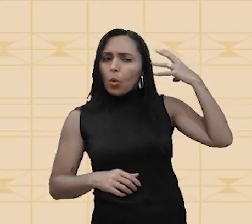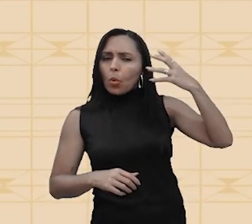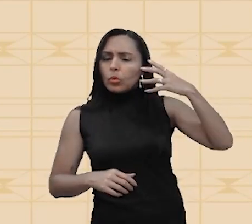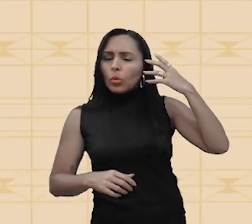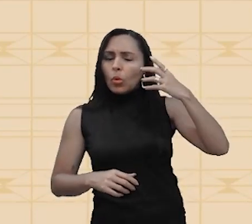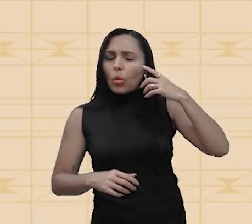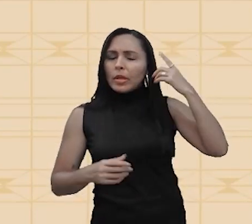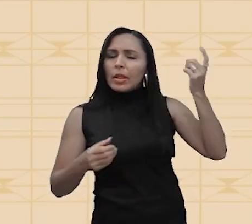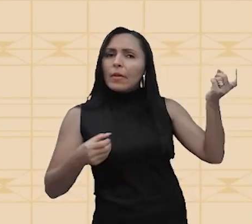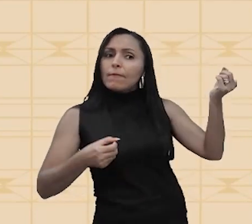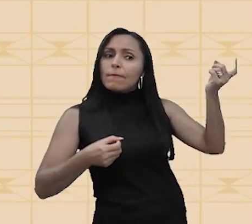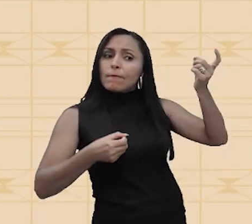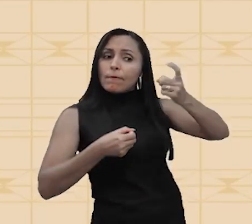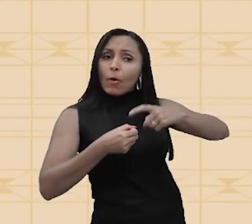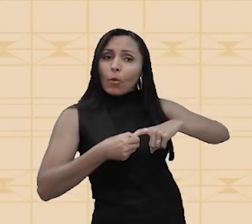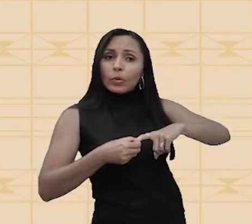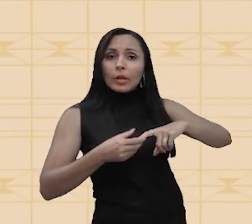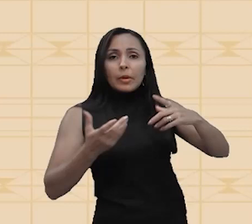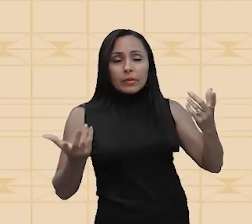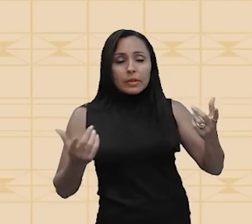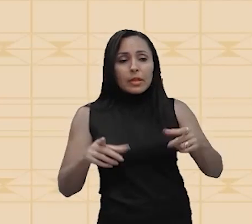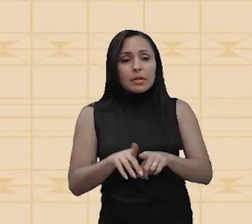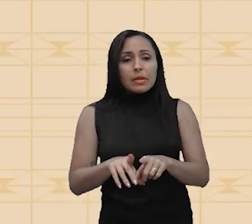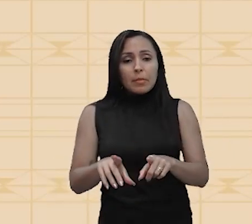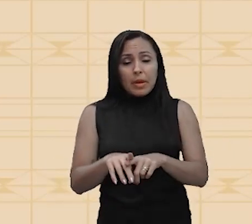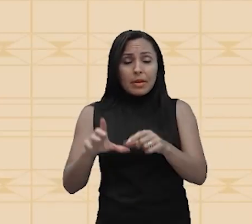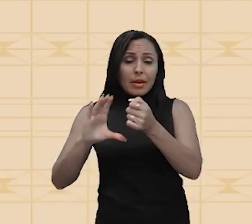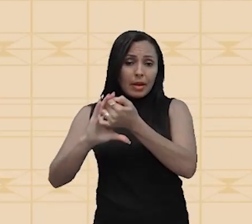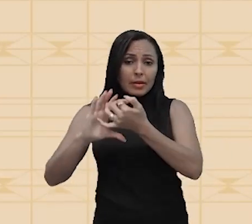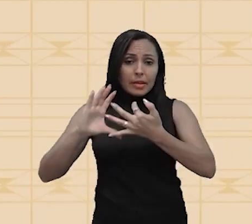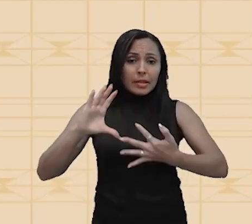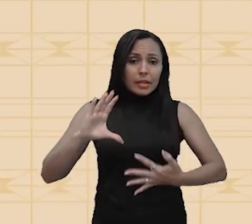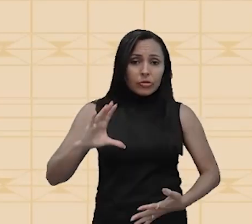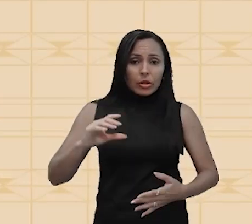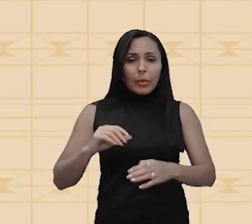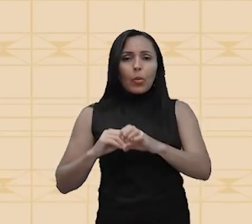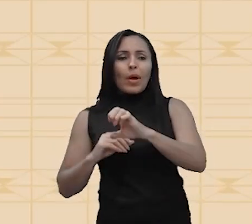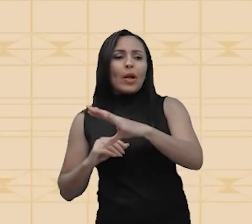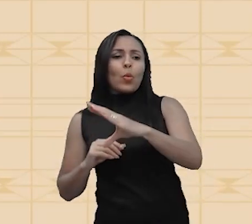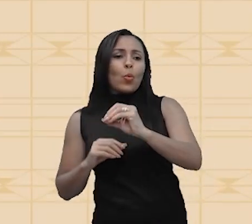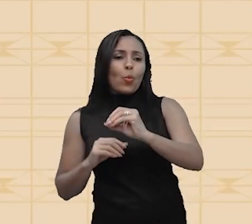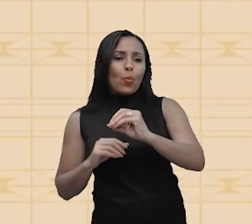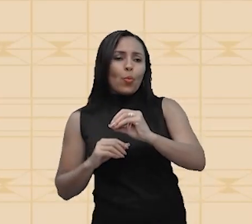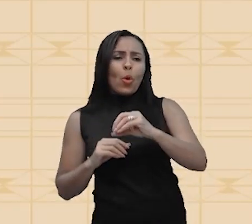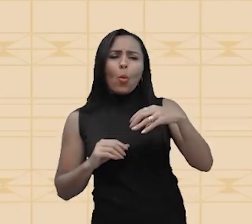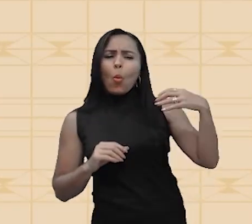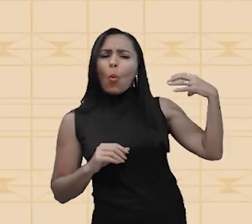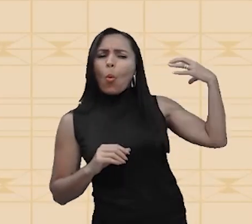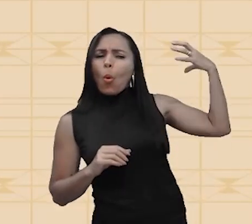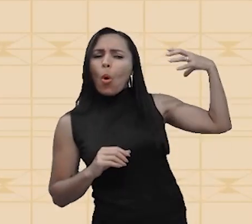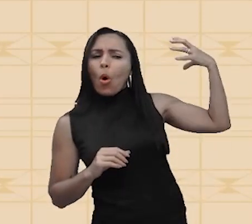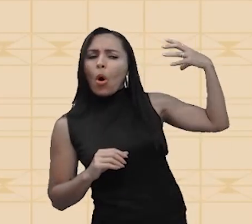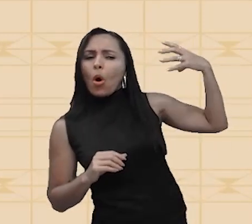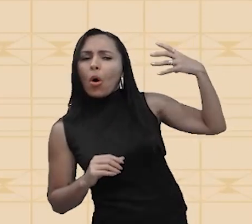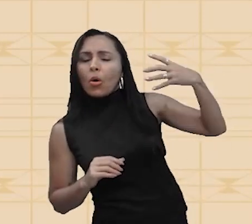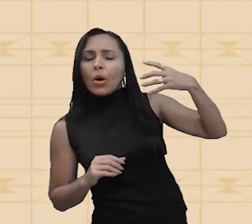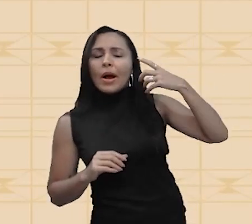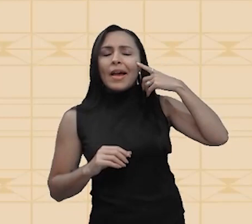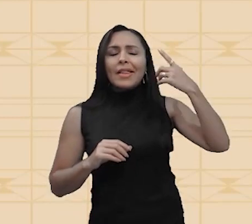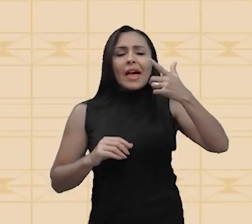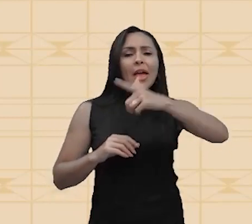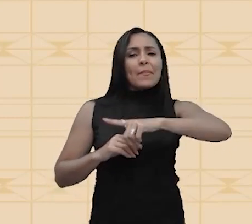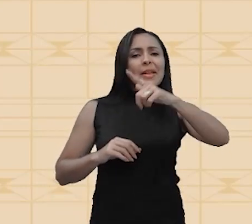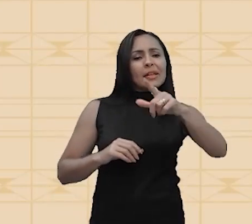volta para você. Fenômeno esse também caracterizado como o eco. Então, o eco, ele é a repetição da